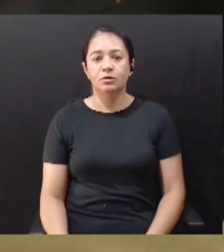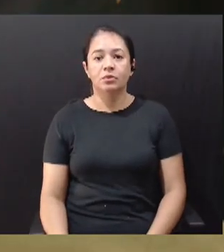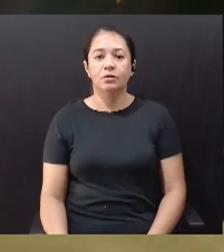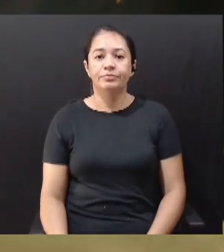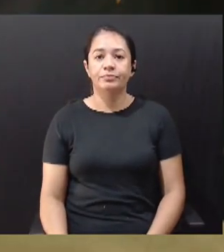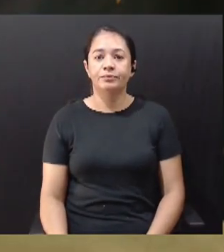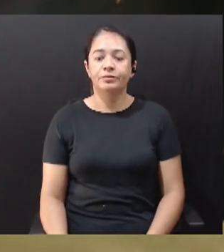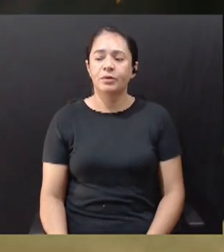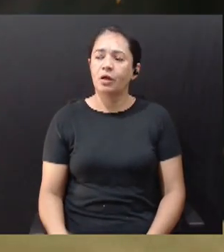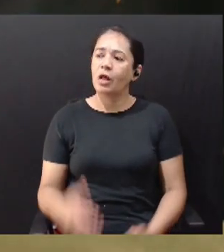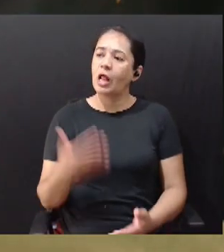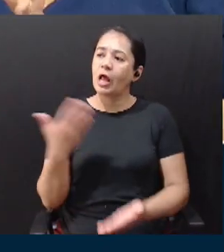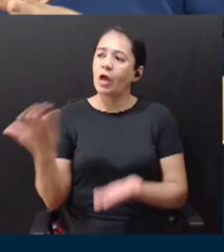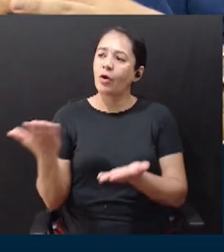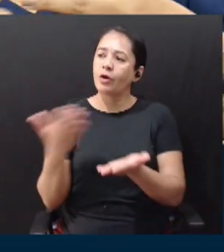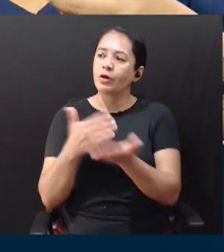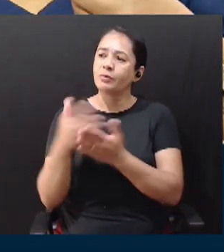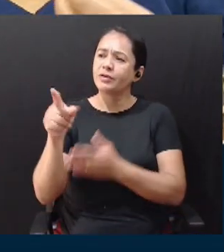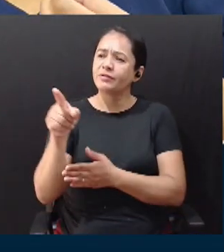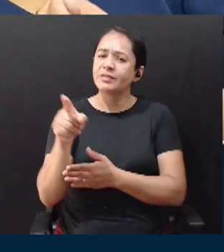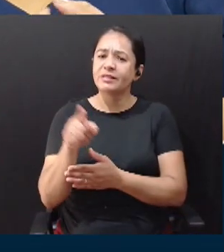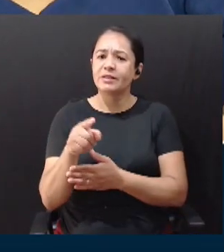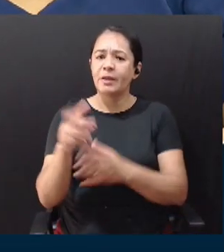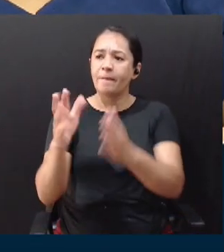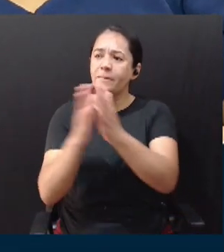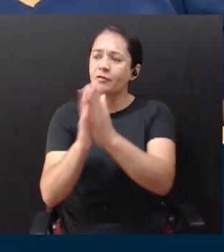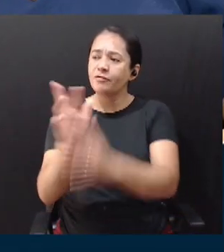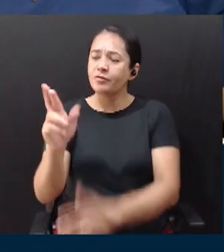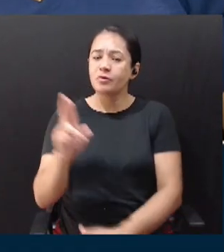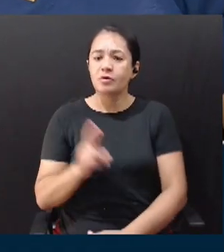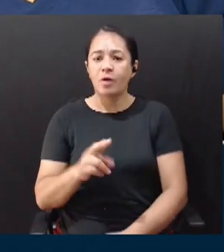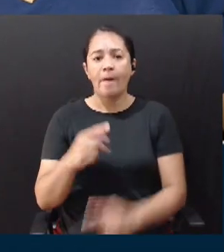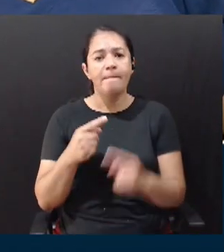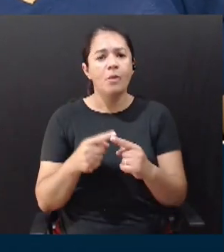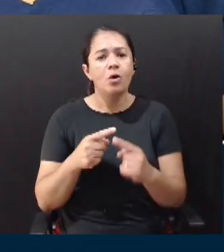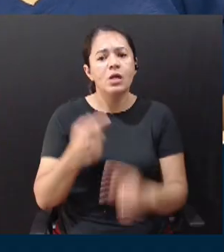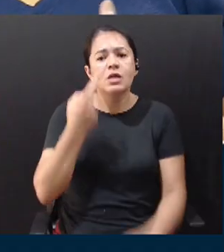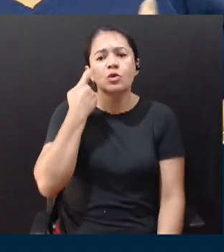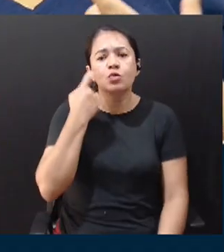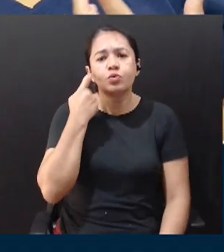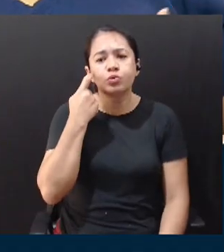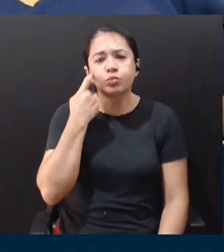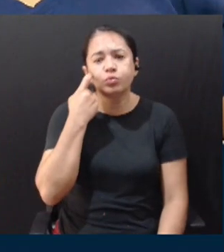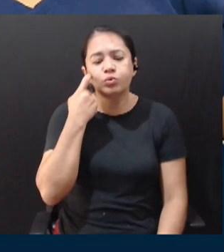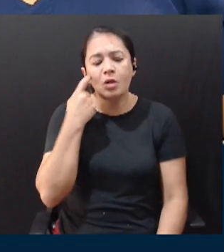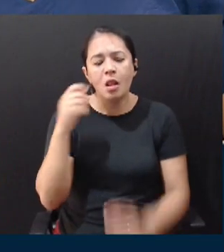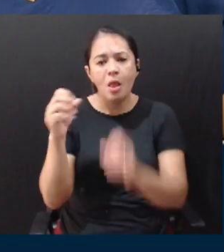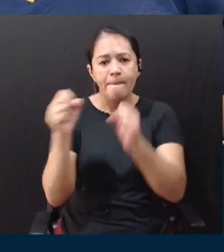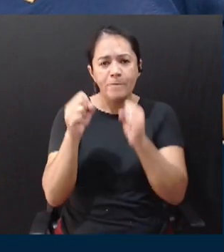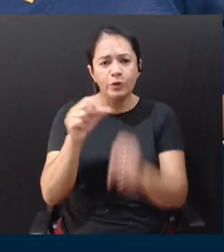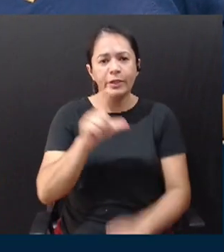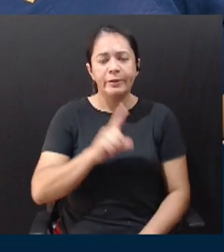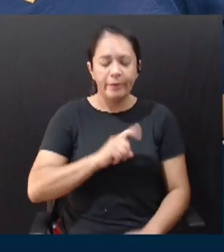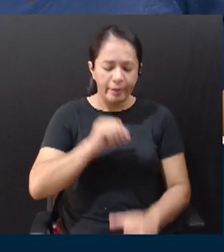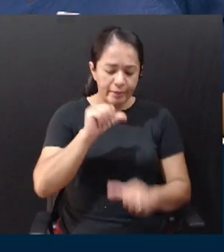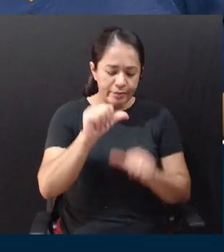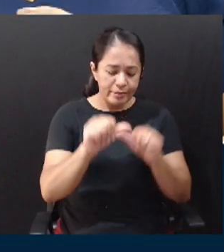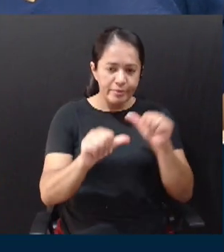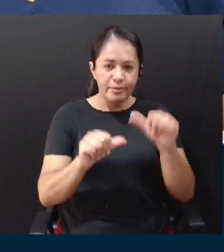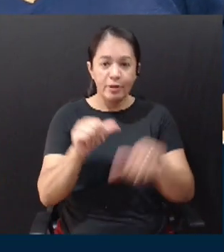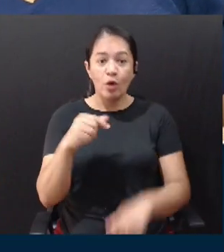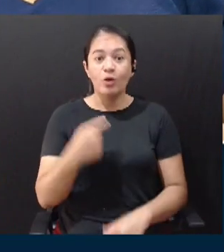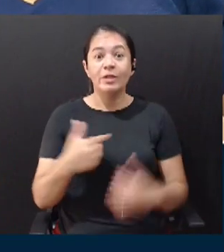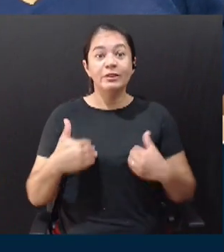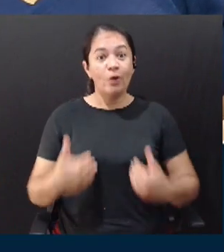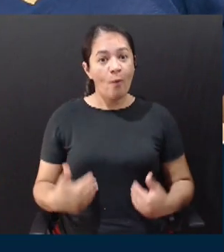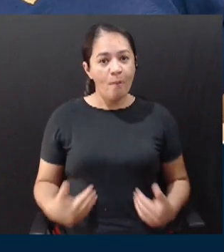vamos começar com você. Então, responde pra gente, por que a sexta-feira ela tem esse poder de transformar o nosso humor? O